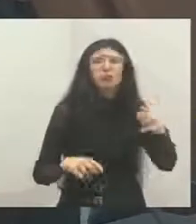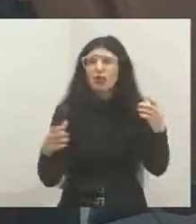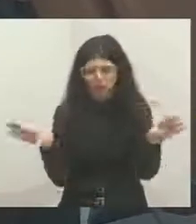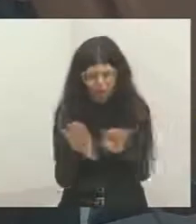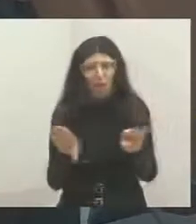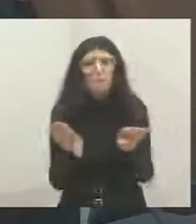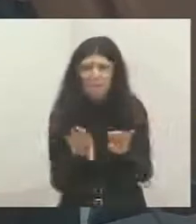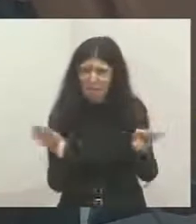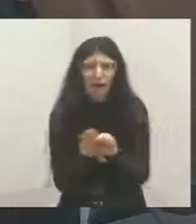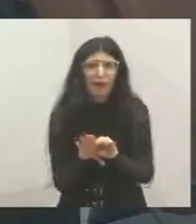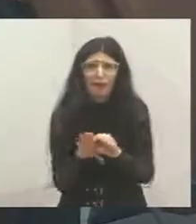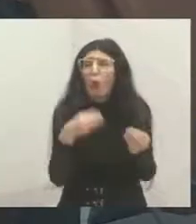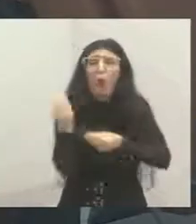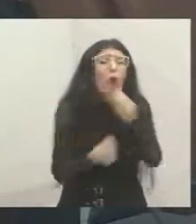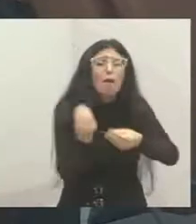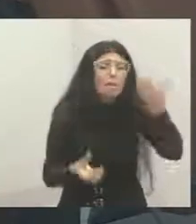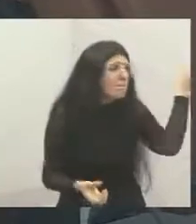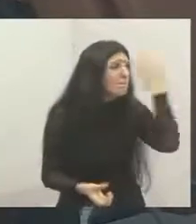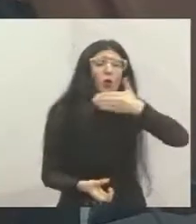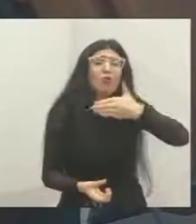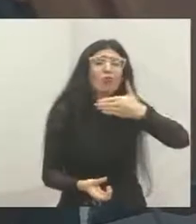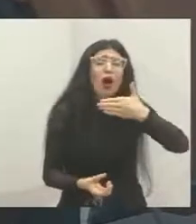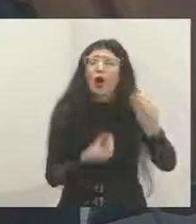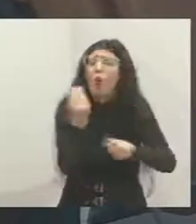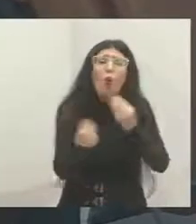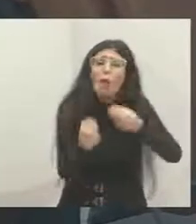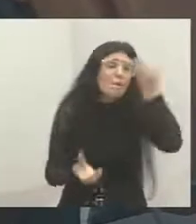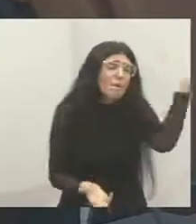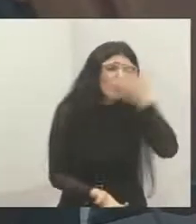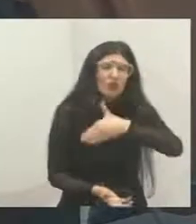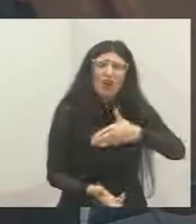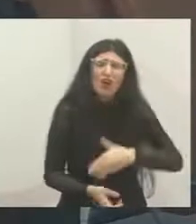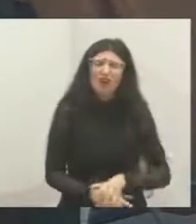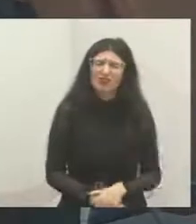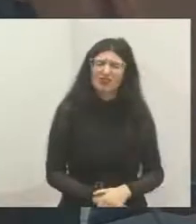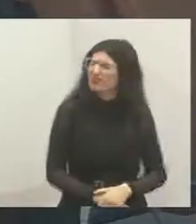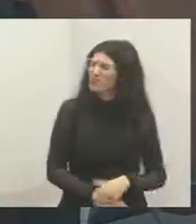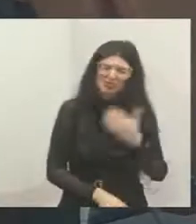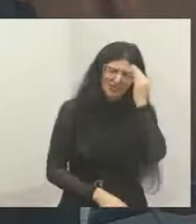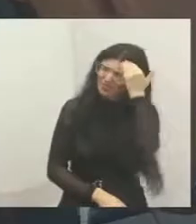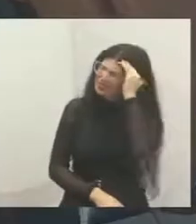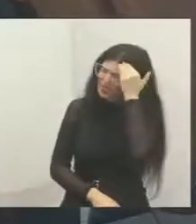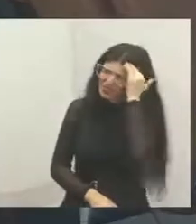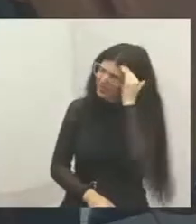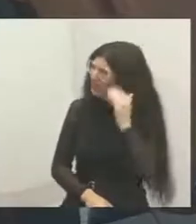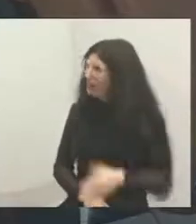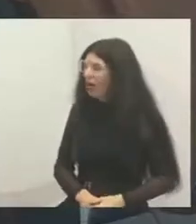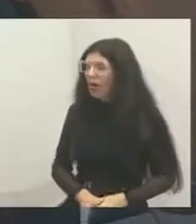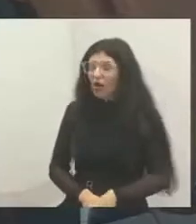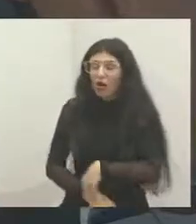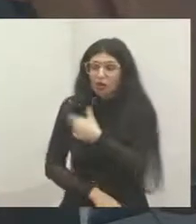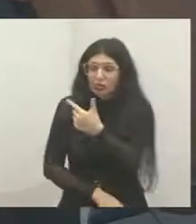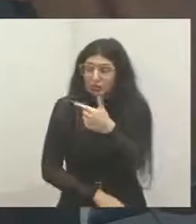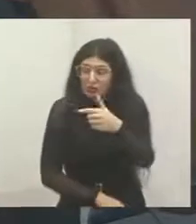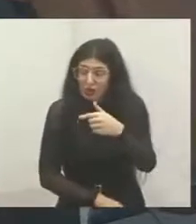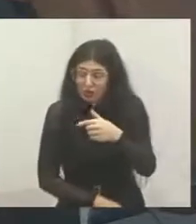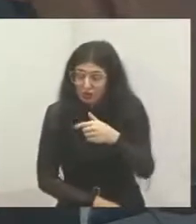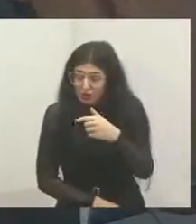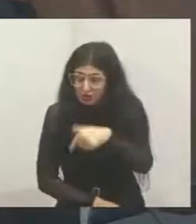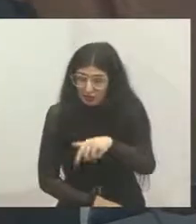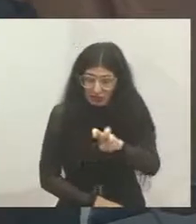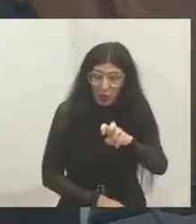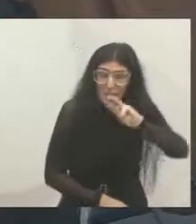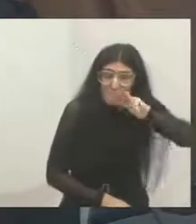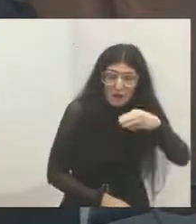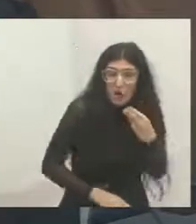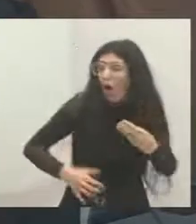fazer pedido de informação para me entender aonde foi isso daqui, porque é um valor que chama atenção, 265 milhões, né?